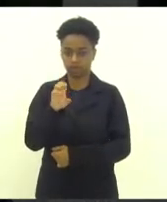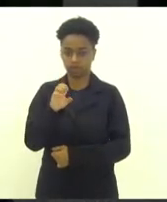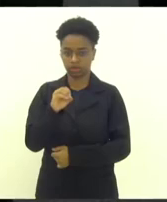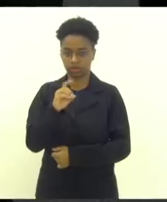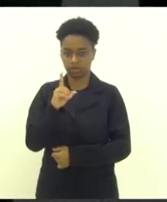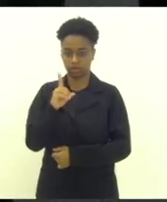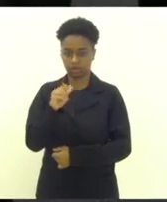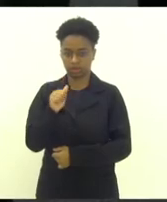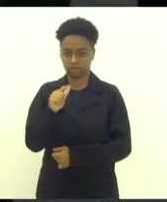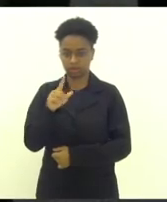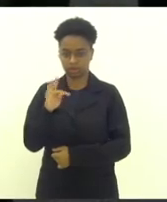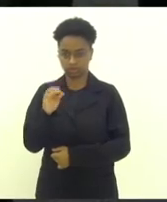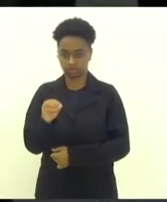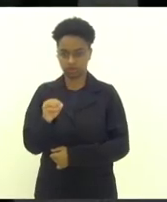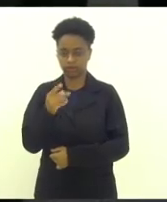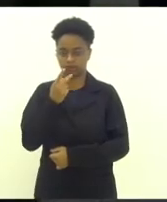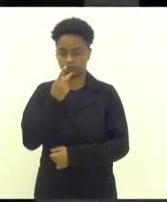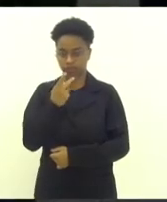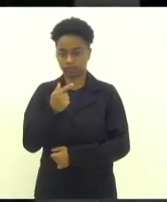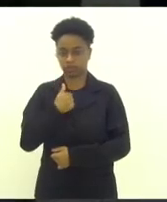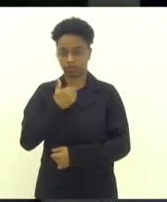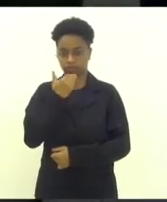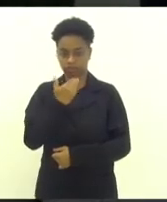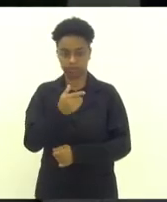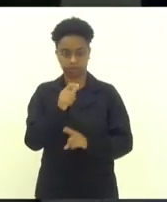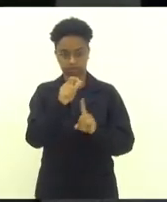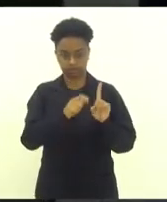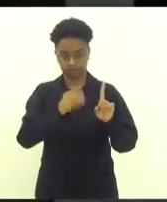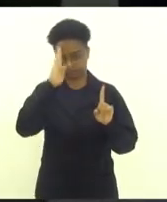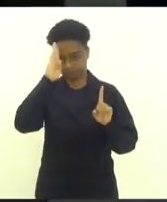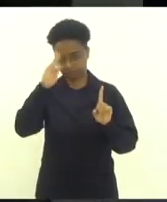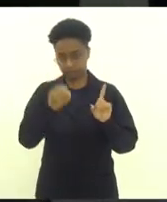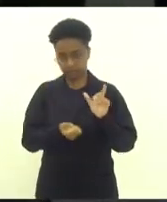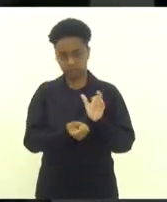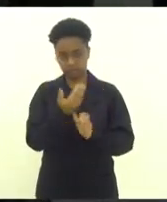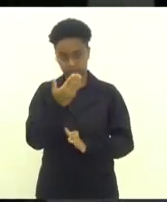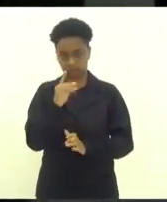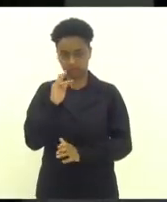me solicitou que pedisse ao autor principal Deputado